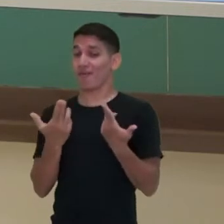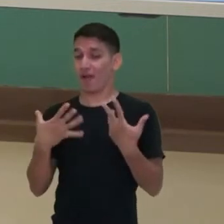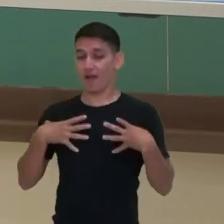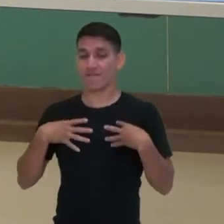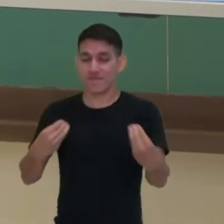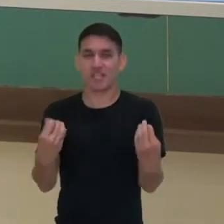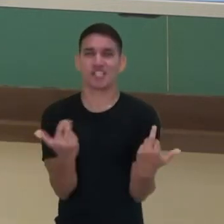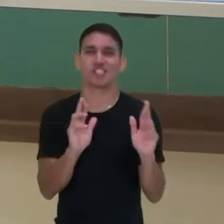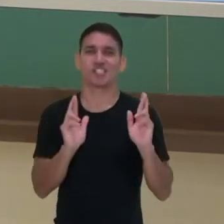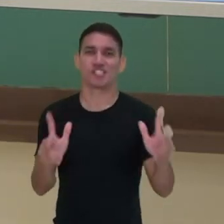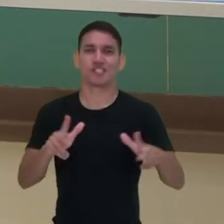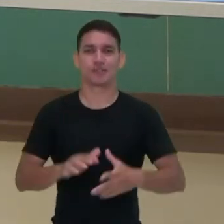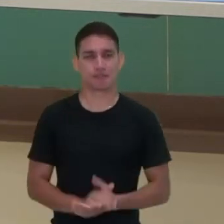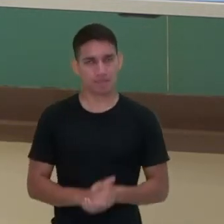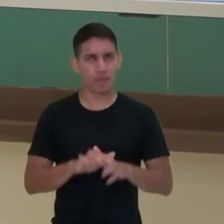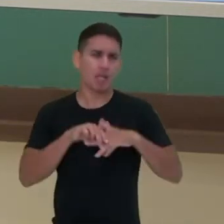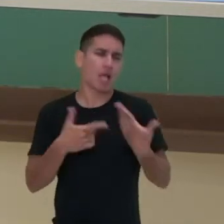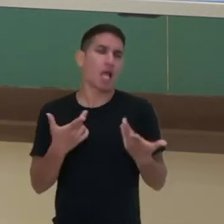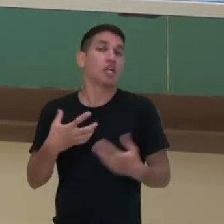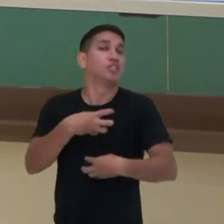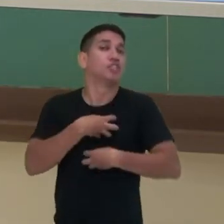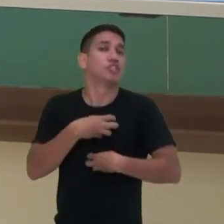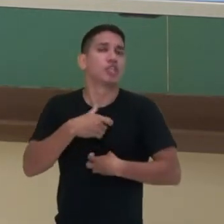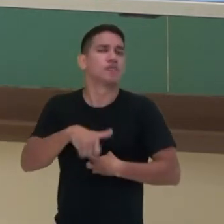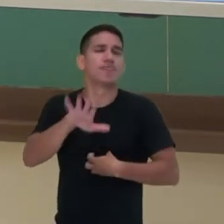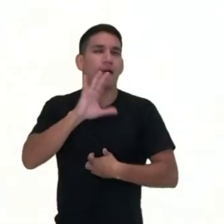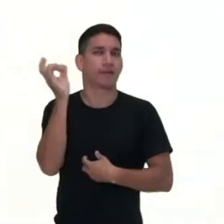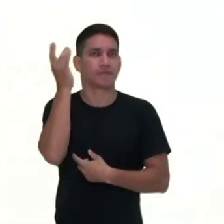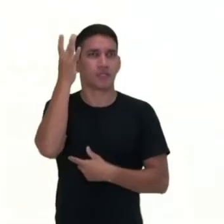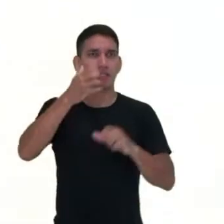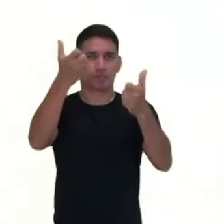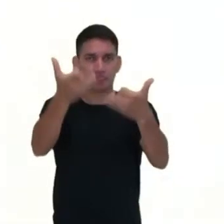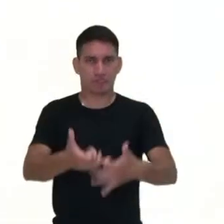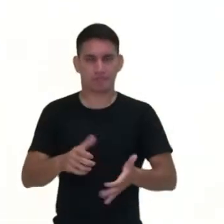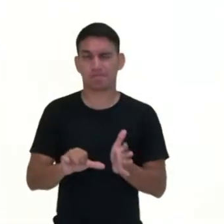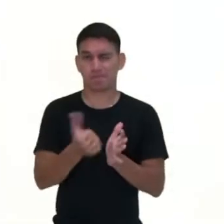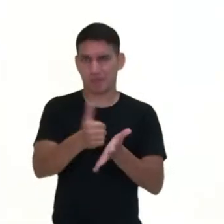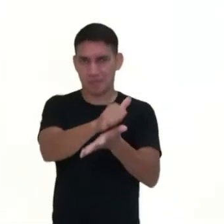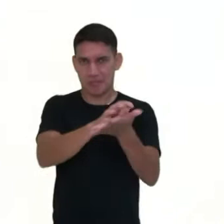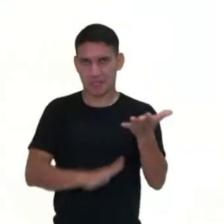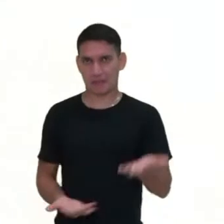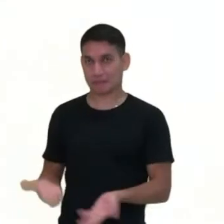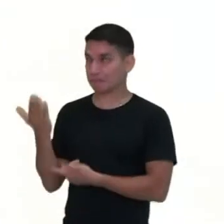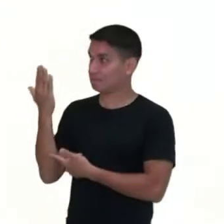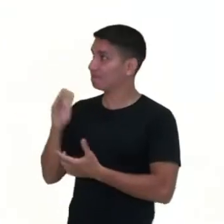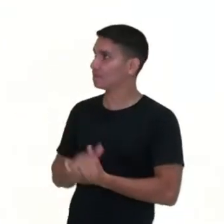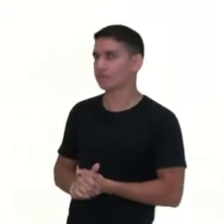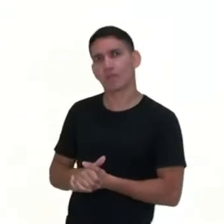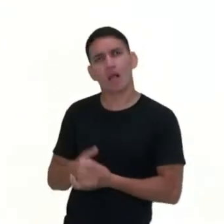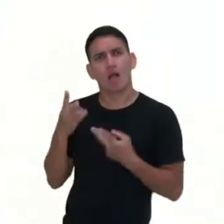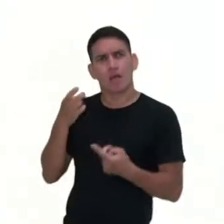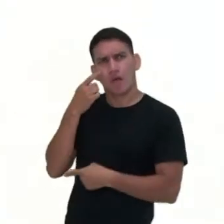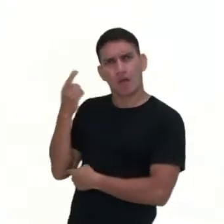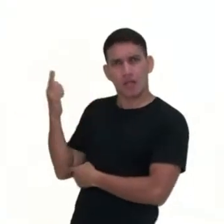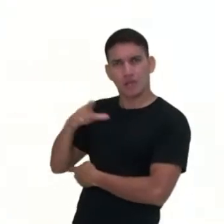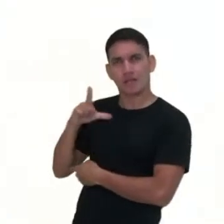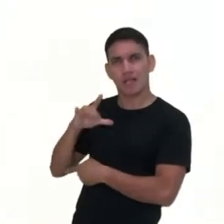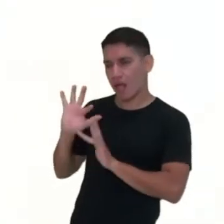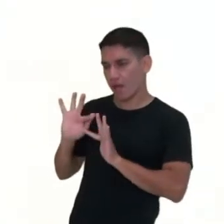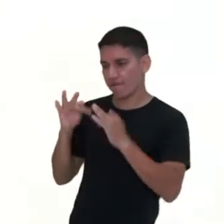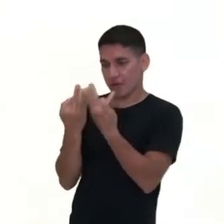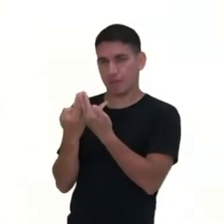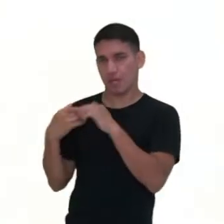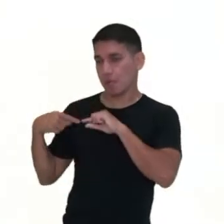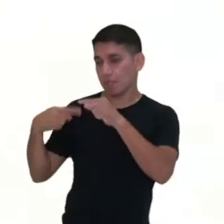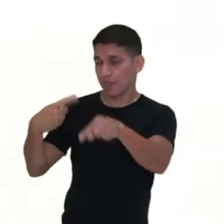basicamente, uma forma de explicar isso aqui. Vamos à primeira atividade, gente. Considere que a família baixa seja possuidora